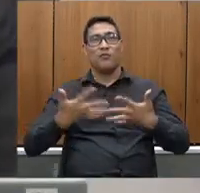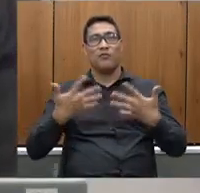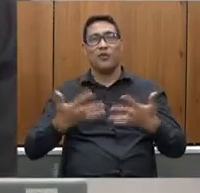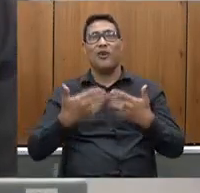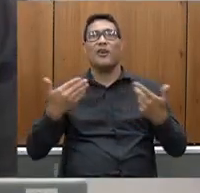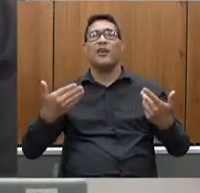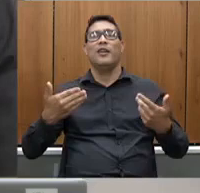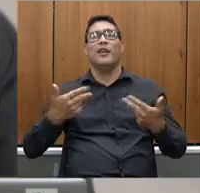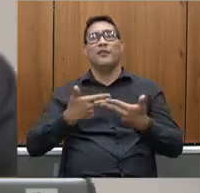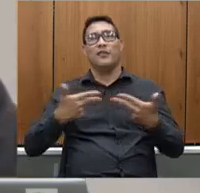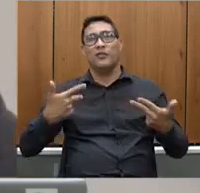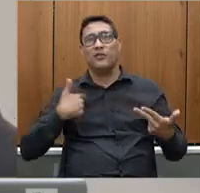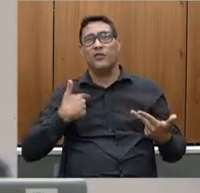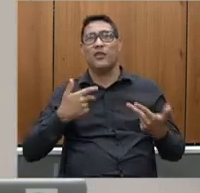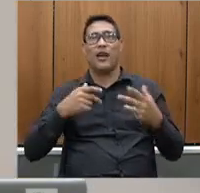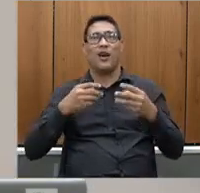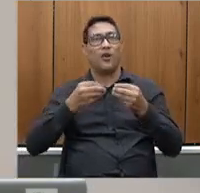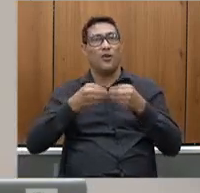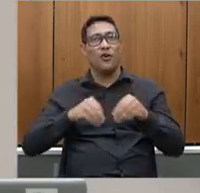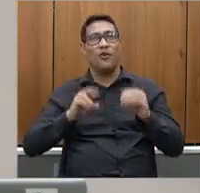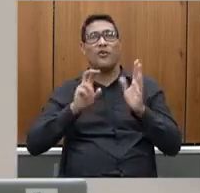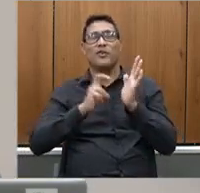viu o